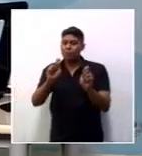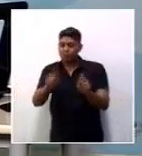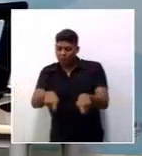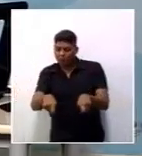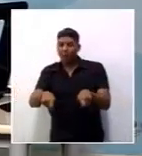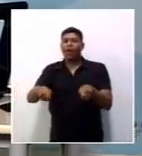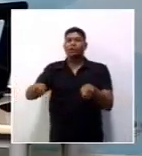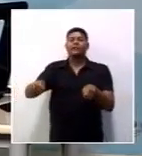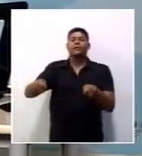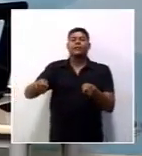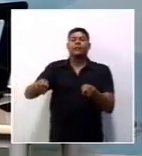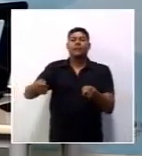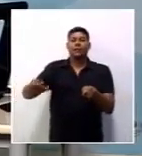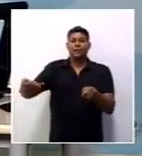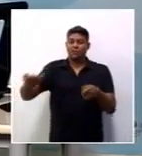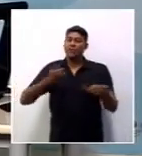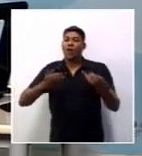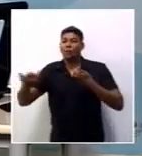suas